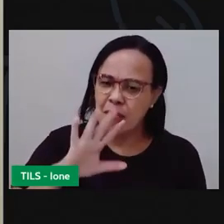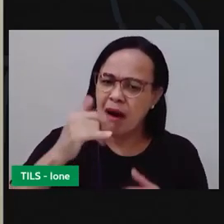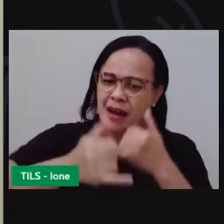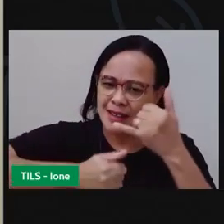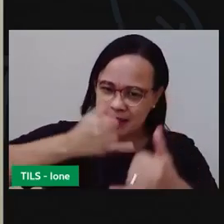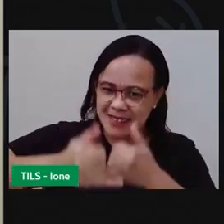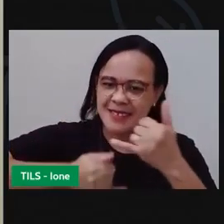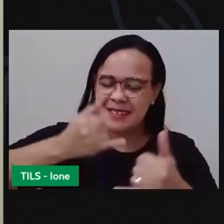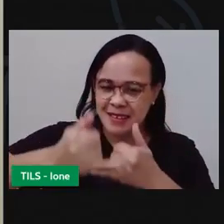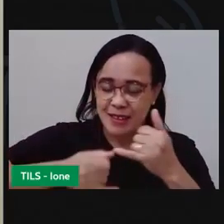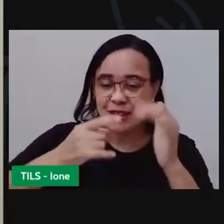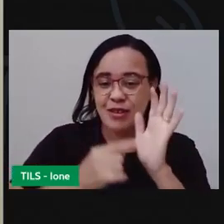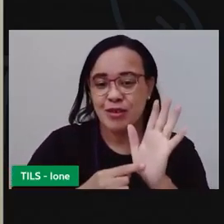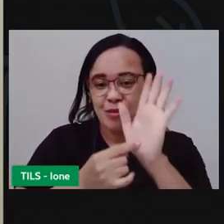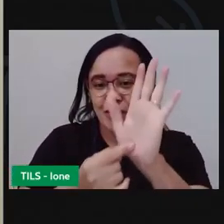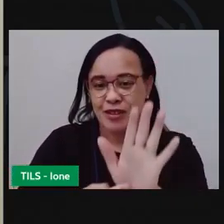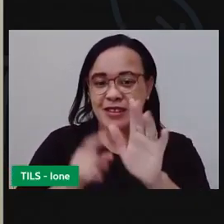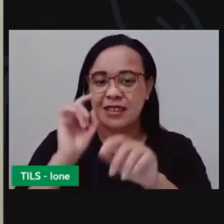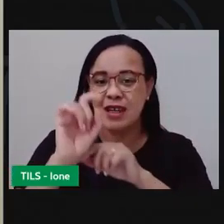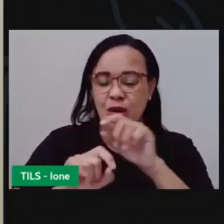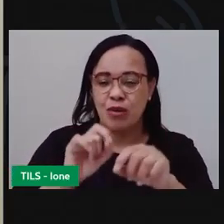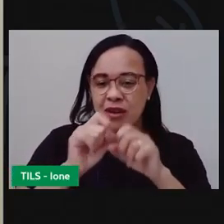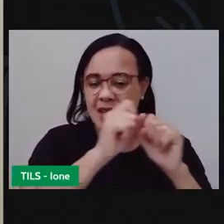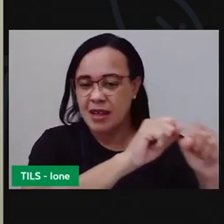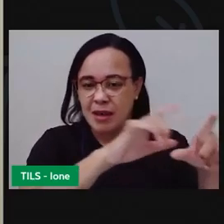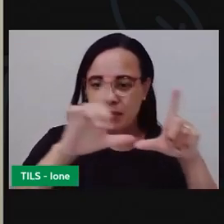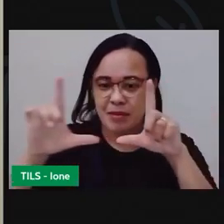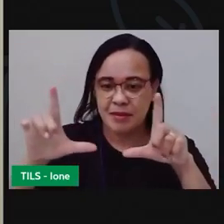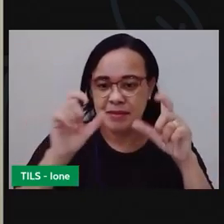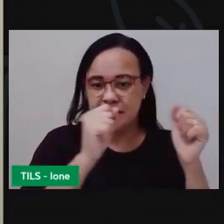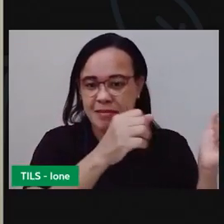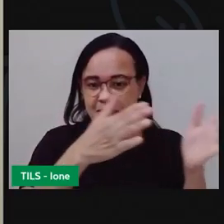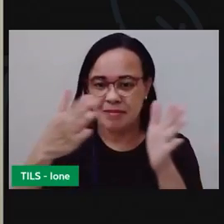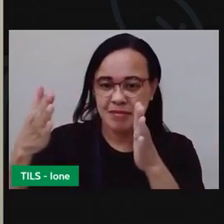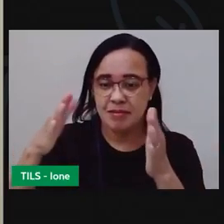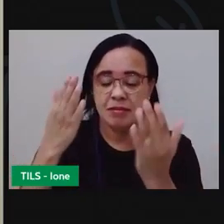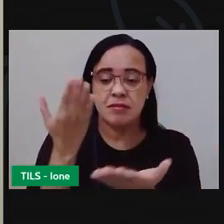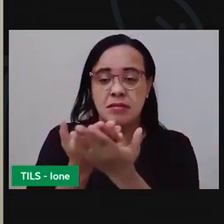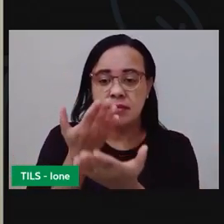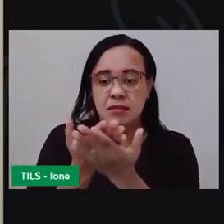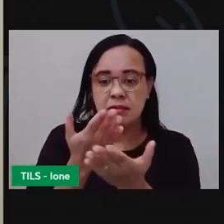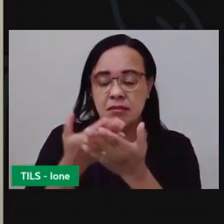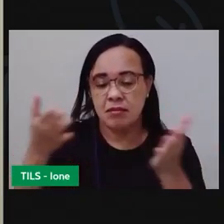Deixa eu mostrar para vocês a apresentação que eu preparei para a aula de hoje.